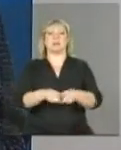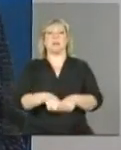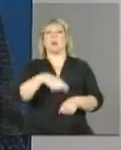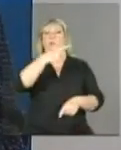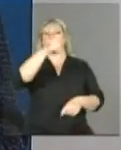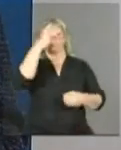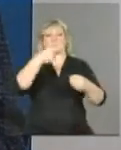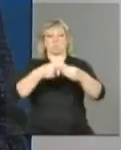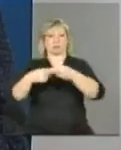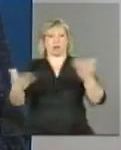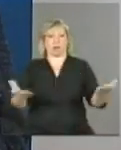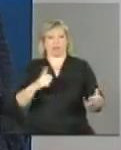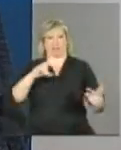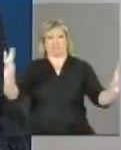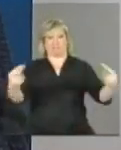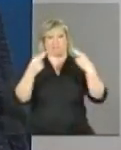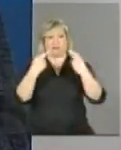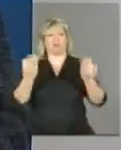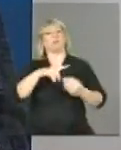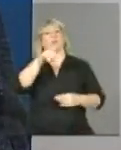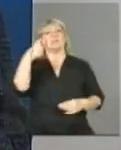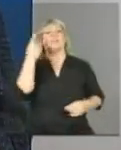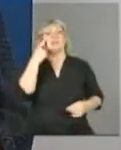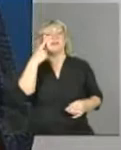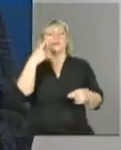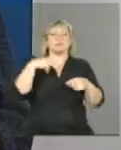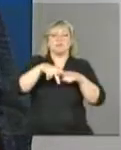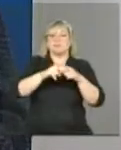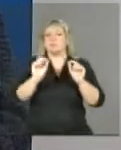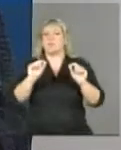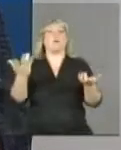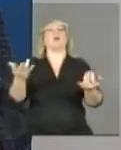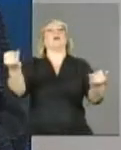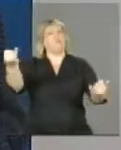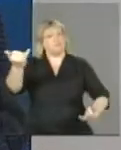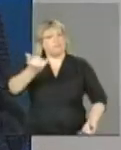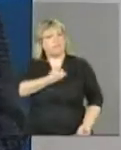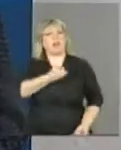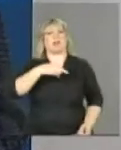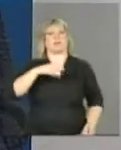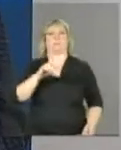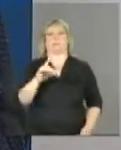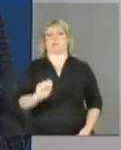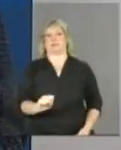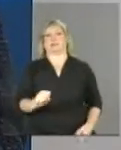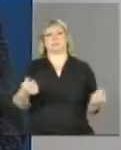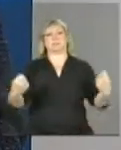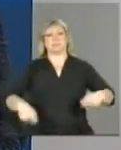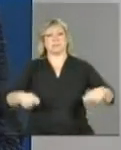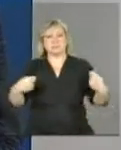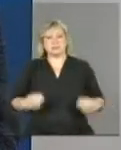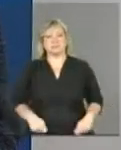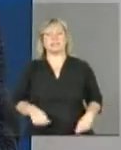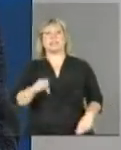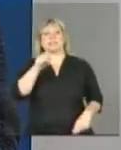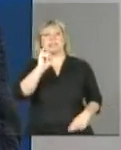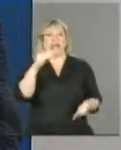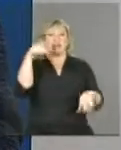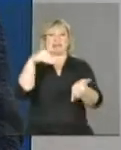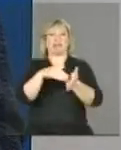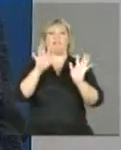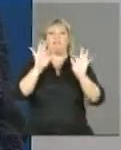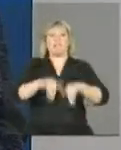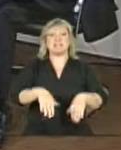nesse momento que reparem que nos informe casos problemas não sejam todos solucionados até o fim de Setembro